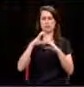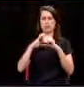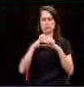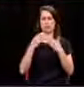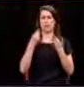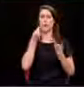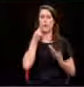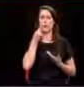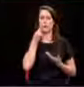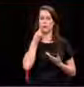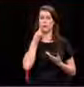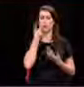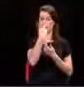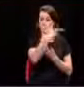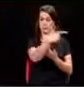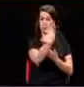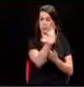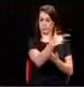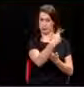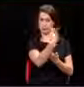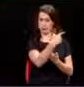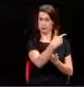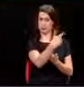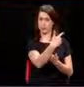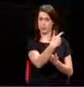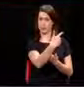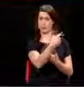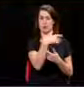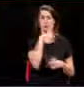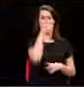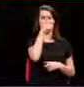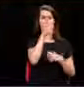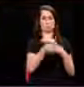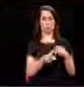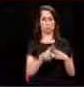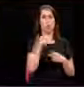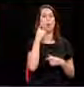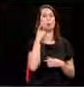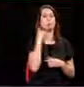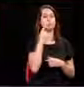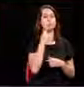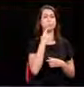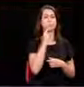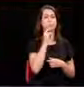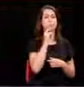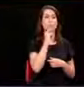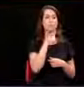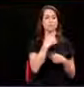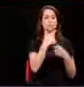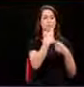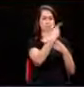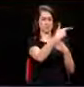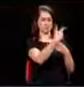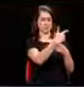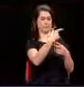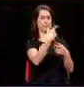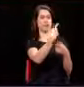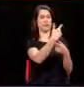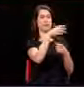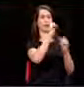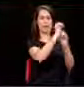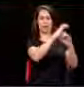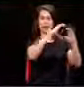vídeo, especialmente via vídeo, portanto, neste caso a pessoa surda, tem a possibilidade também de receber a imagem do intermediário, do intérprete?